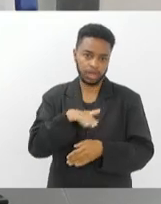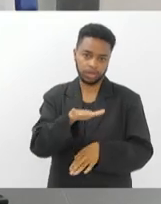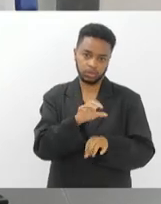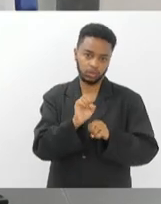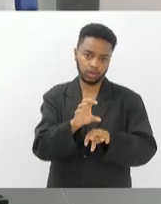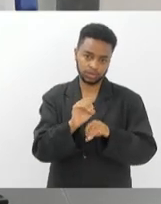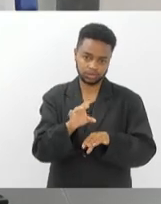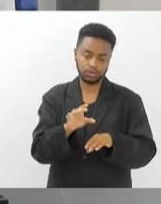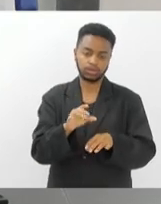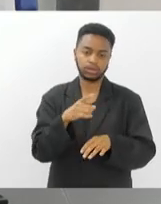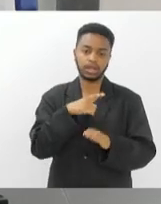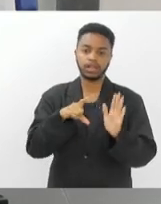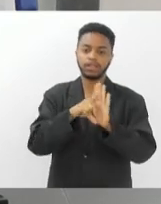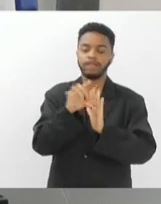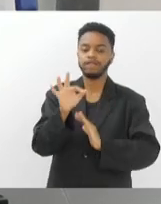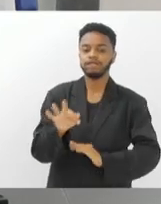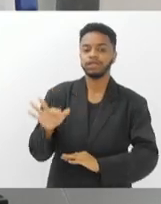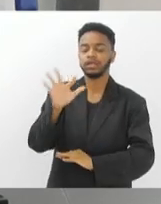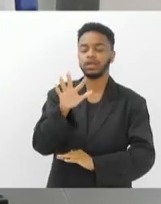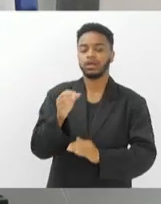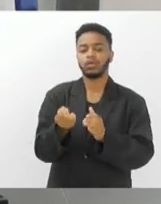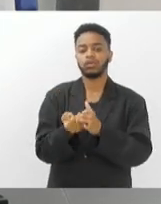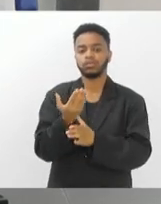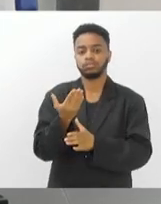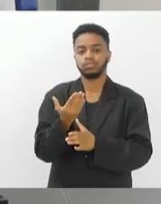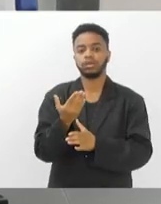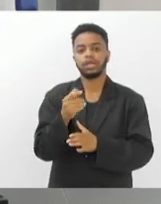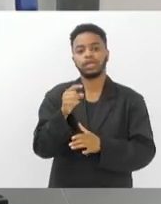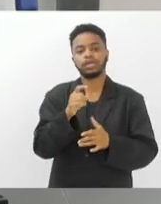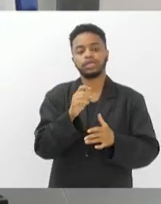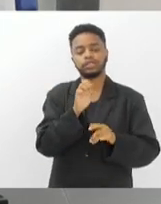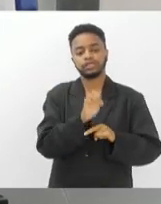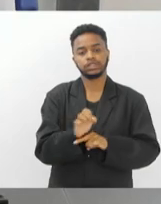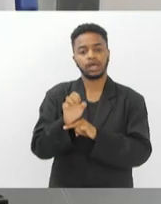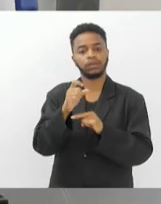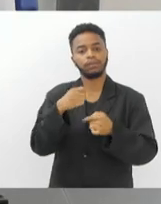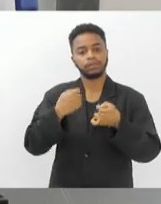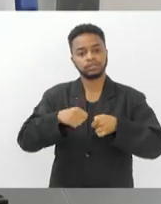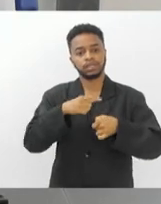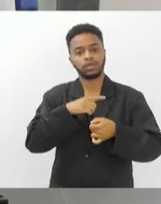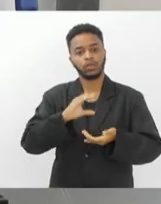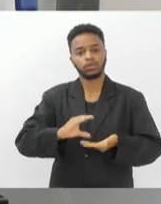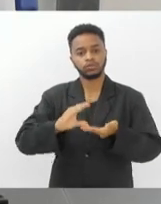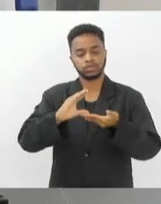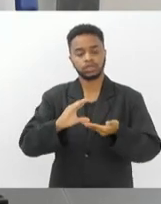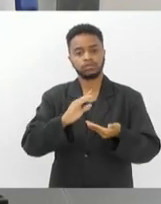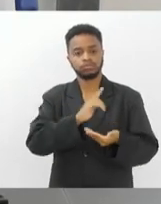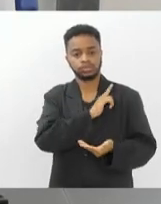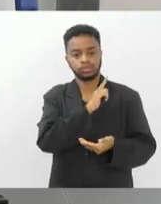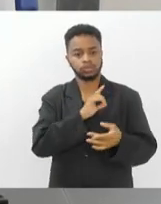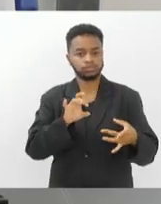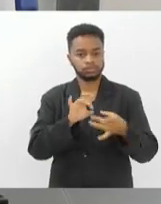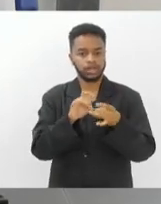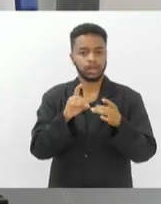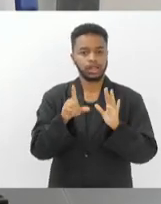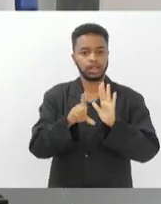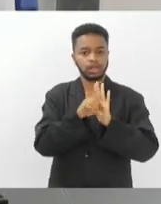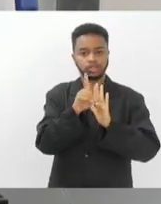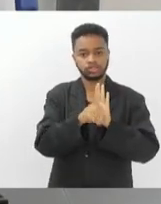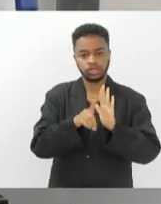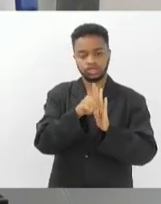ele advém de uma lei federal que estabelece que nos estados deverá haver um conselho de educação, assim, na lei de diretrizes da educação já pressupõe